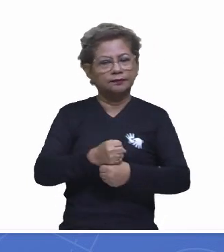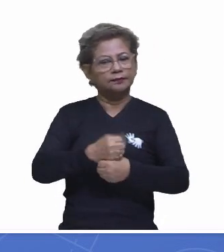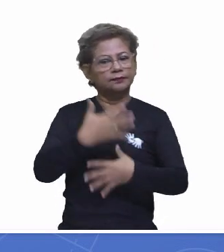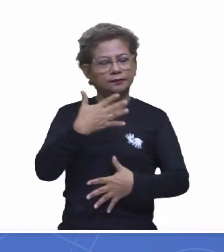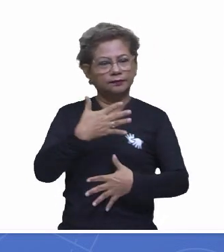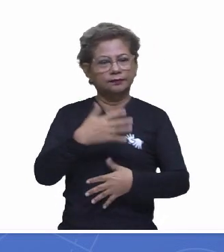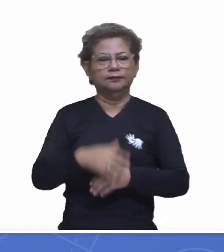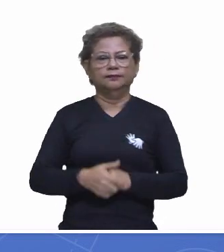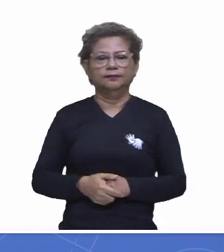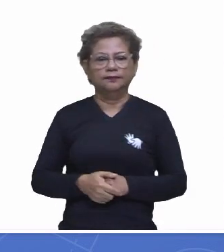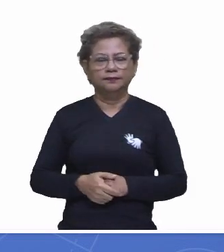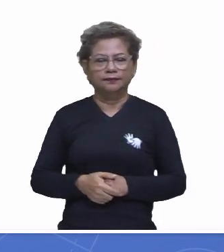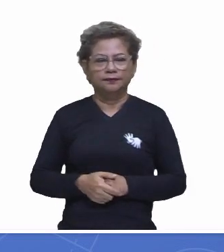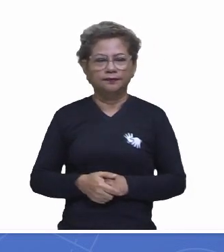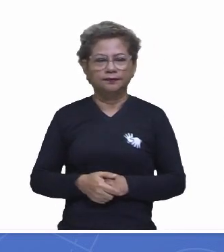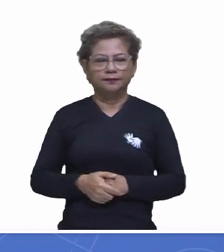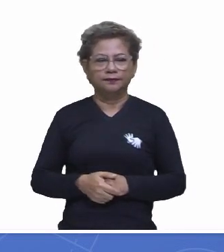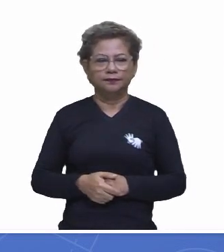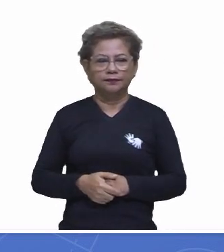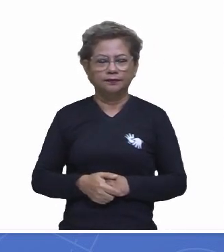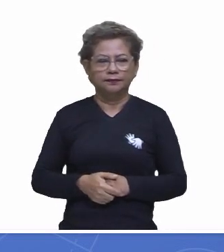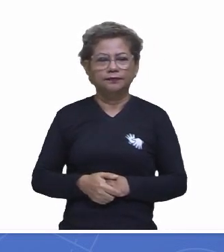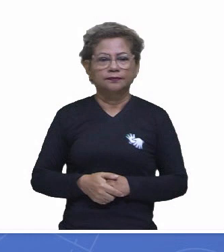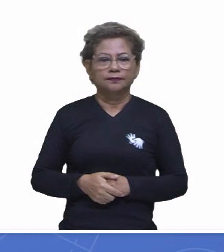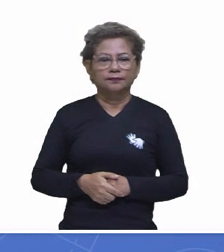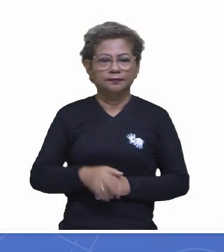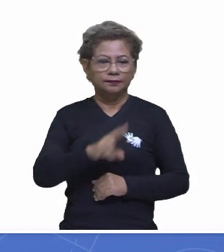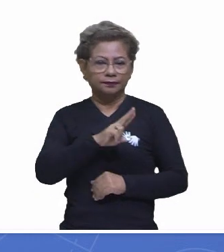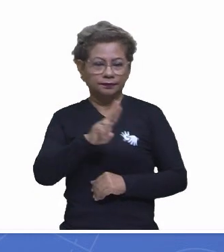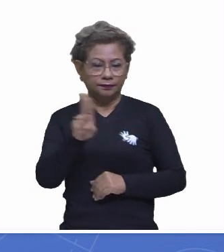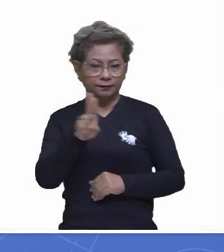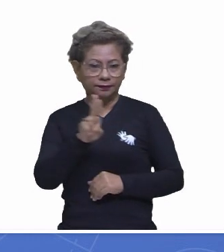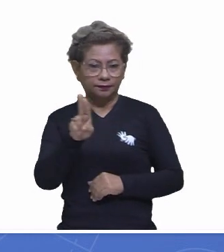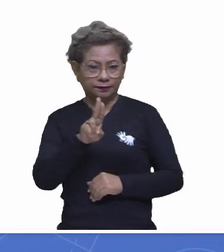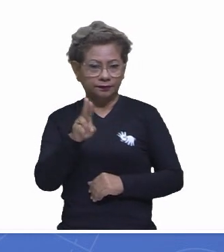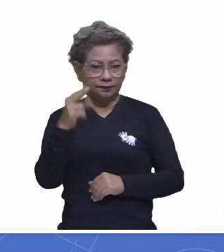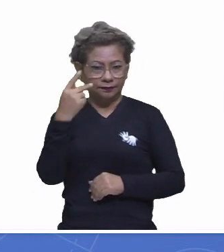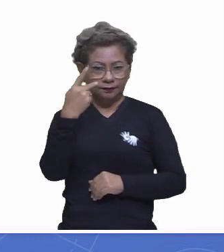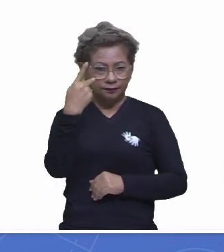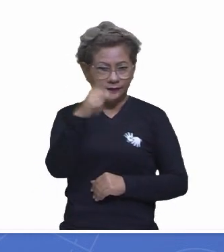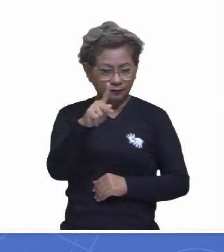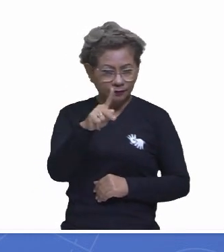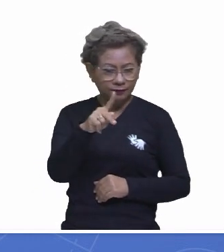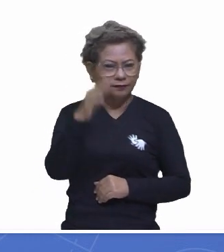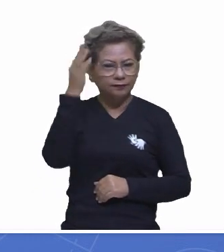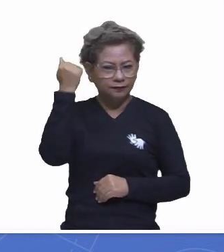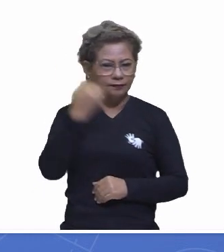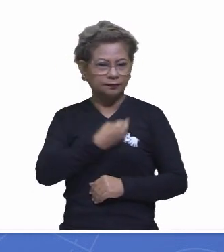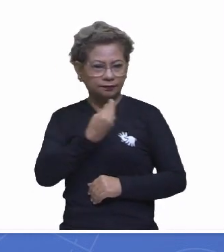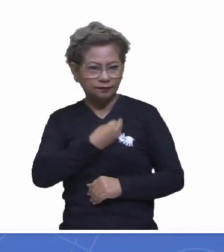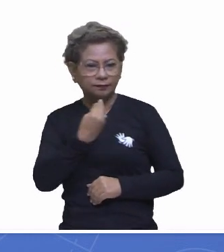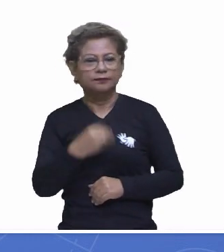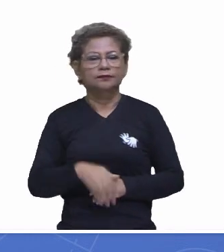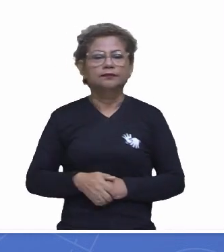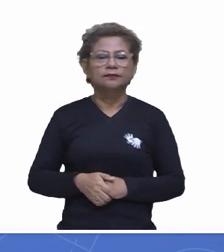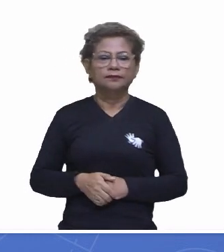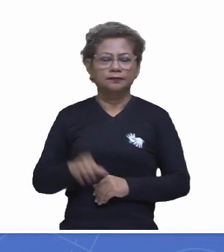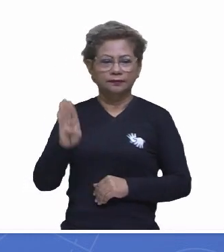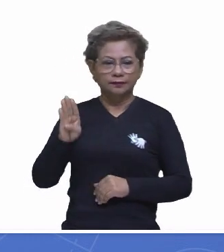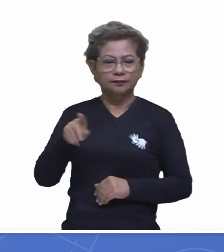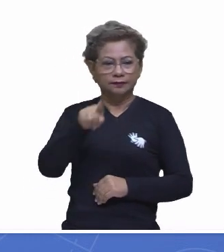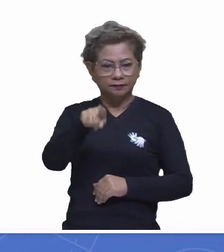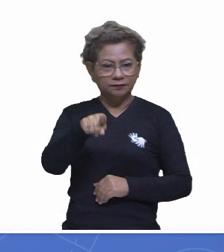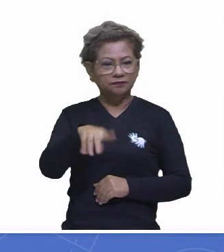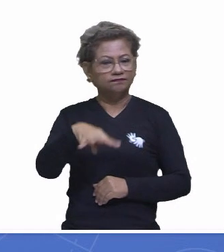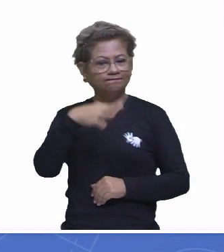próprio texto. Olha só. Seu nome define seu destino. B. É você quem constrói a sua identidade. C. Existe um processo de elaboração em